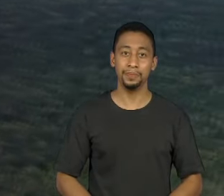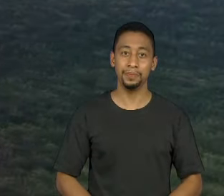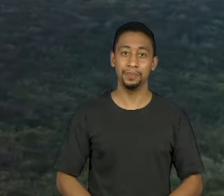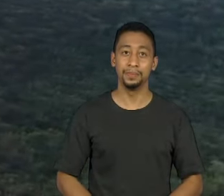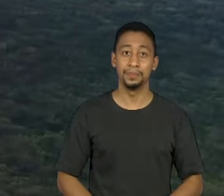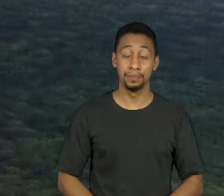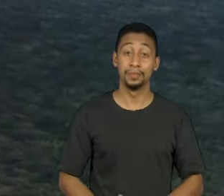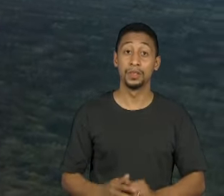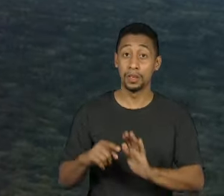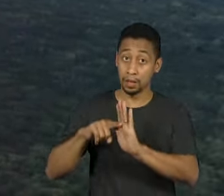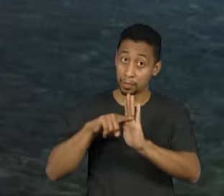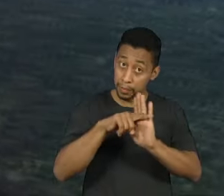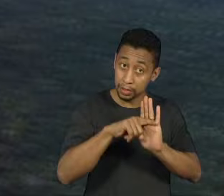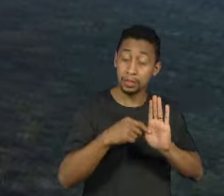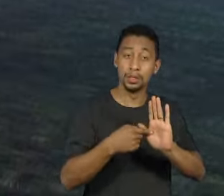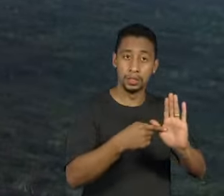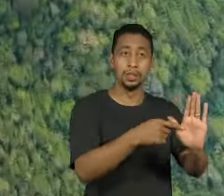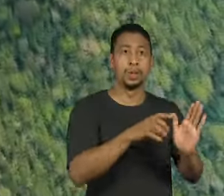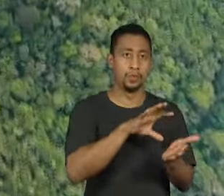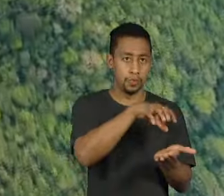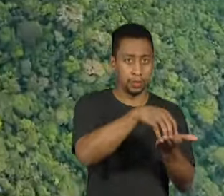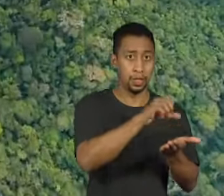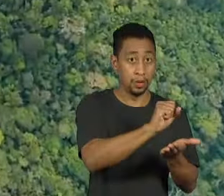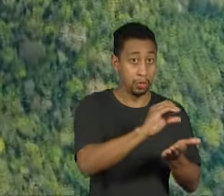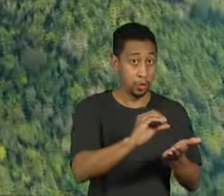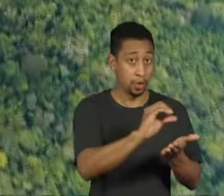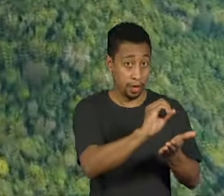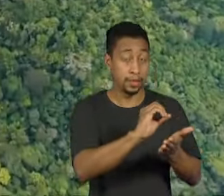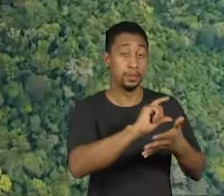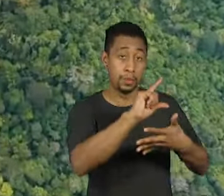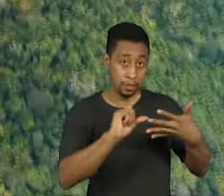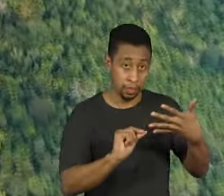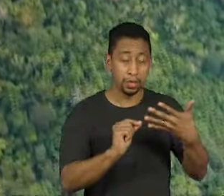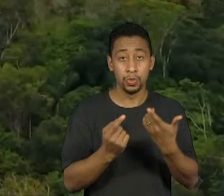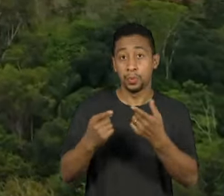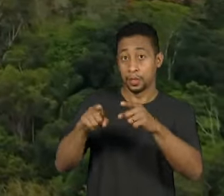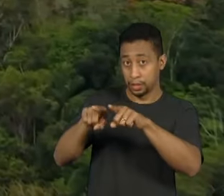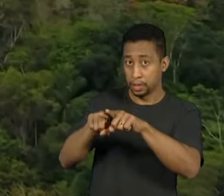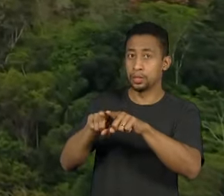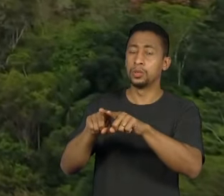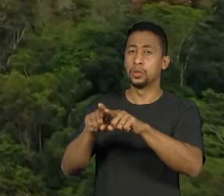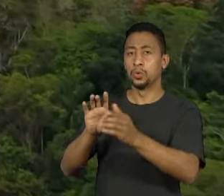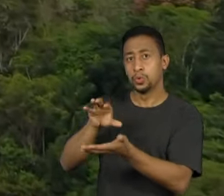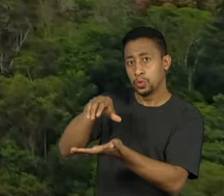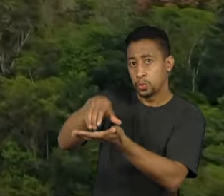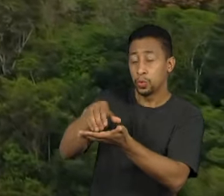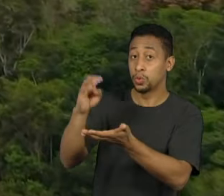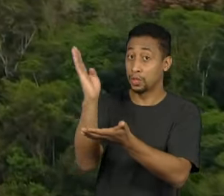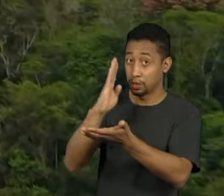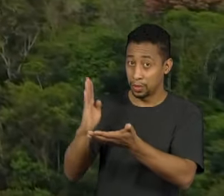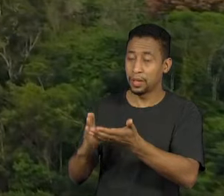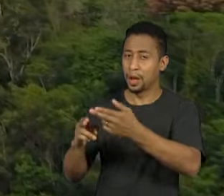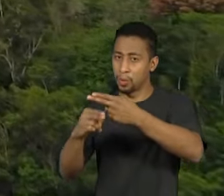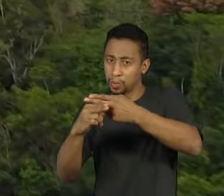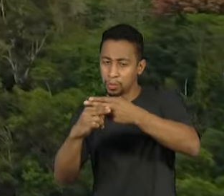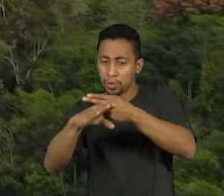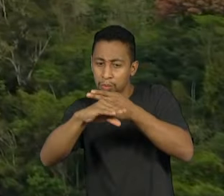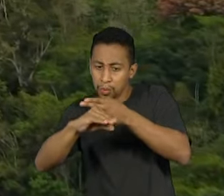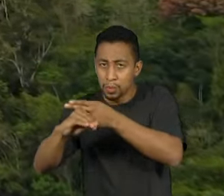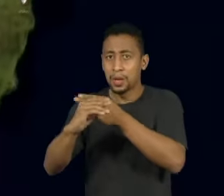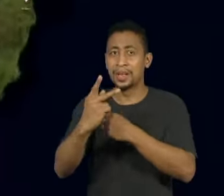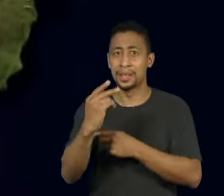O levantamento feito pela Fundação SOS Mata Atlântica, em parceria com o Instituto Nacional de Pesquisas Espaciais, o